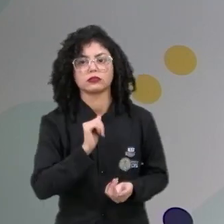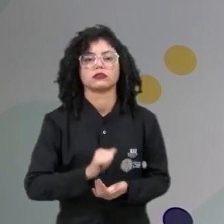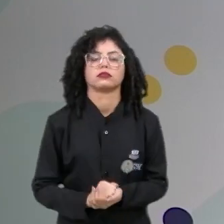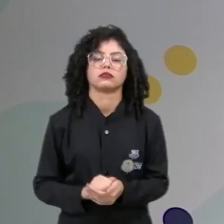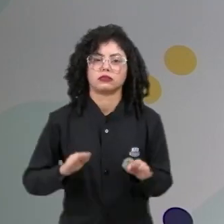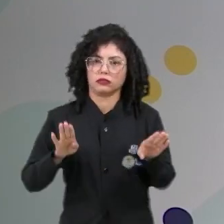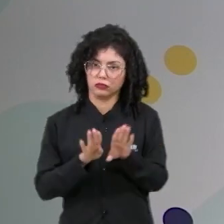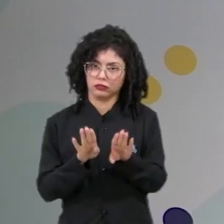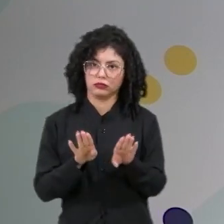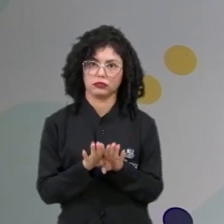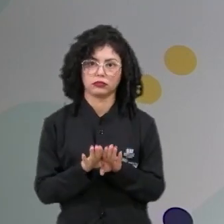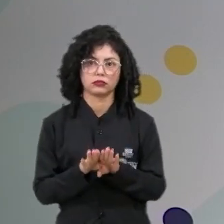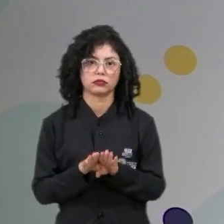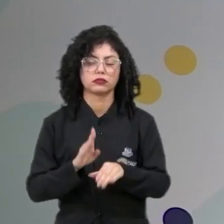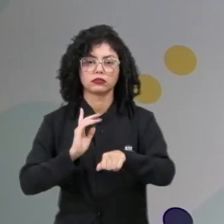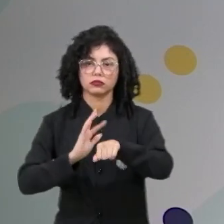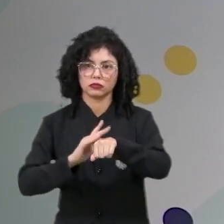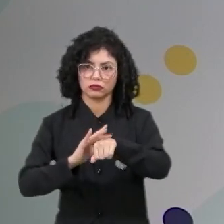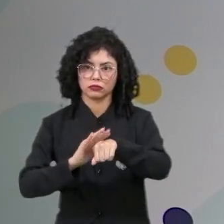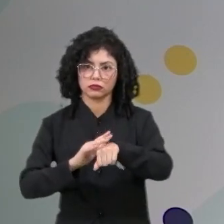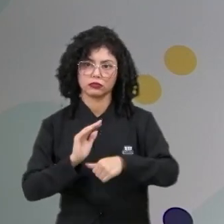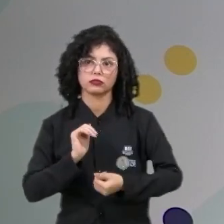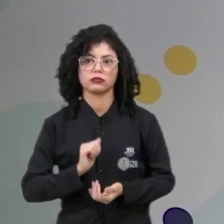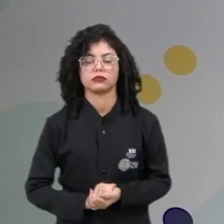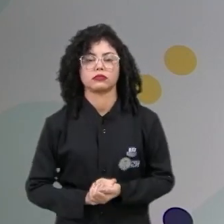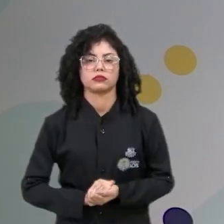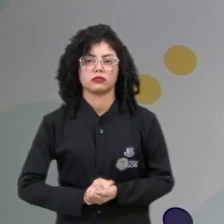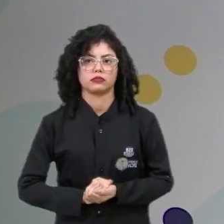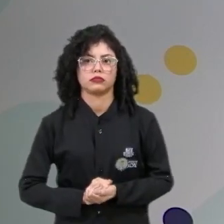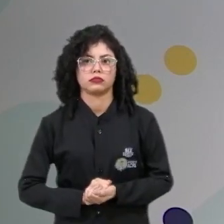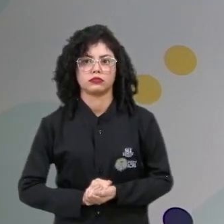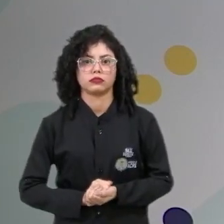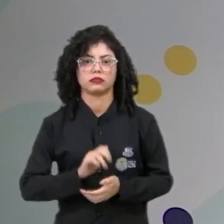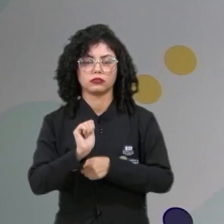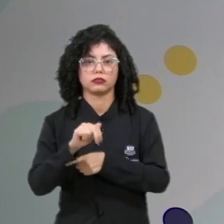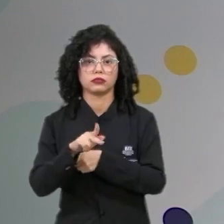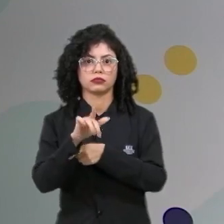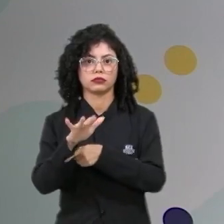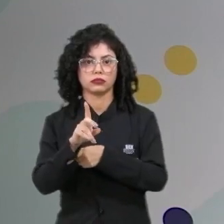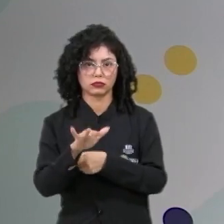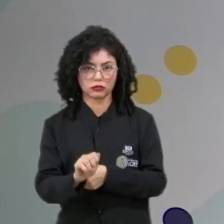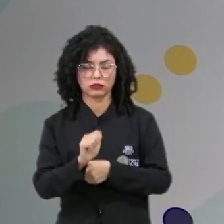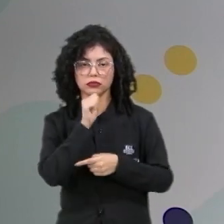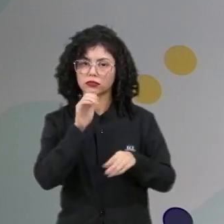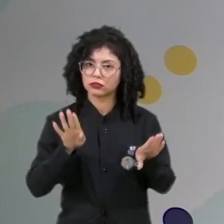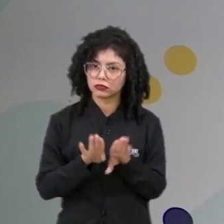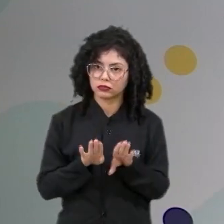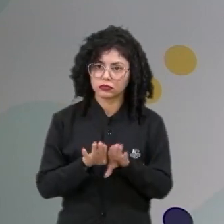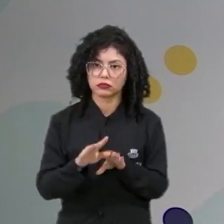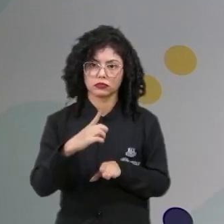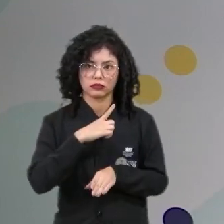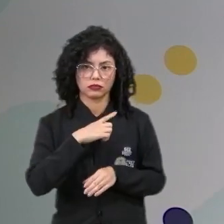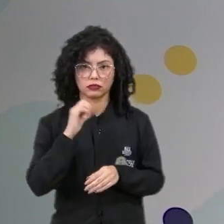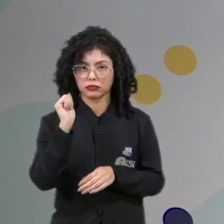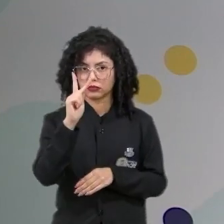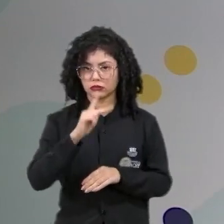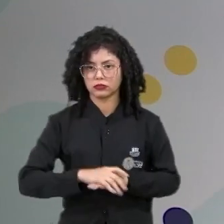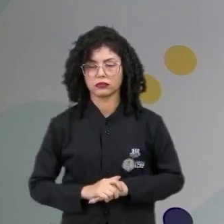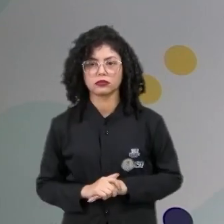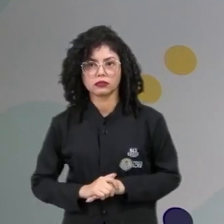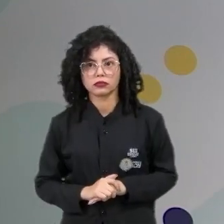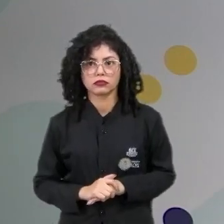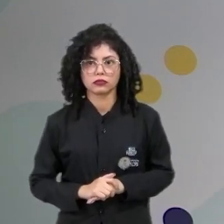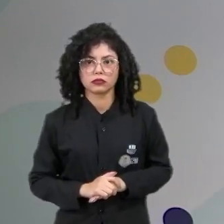com também as doenças, com as anormalidades que estes possam ter. Ok?